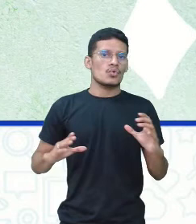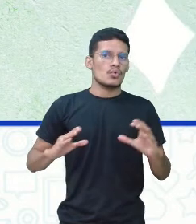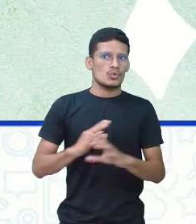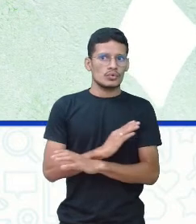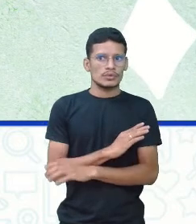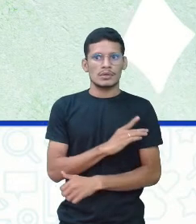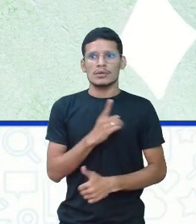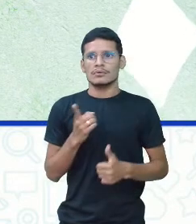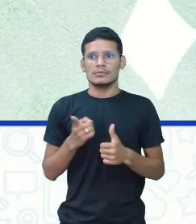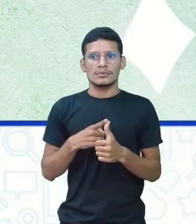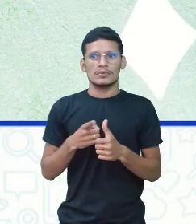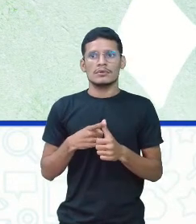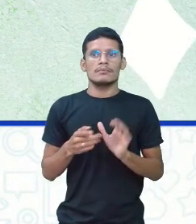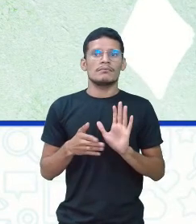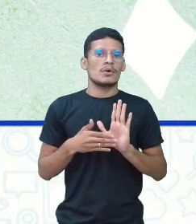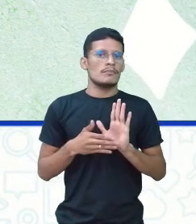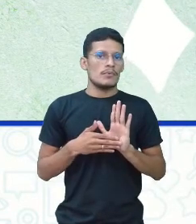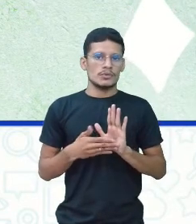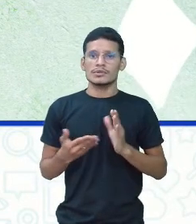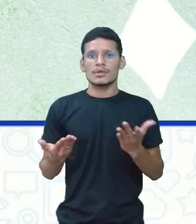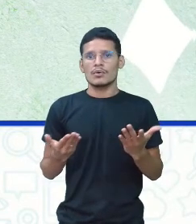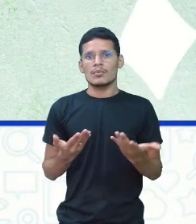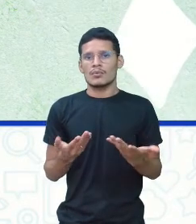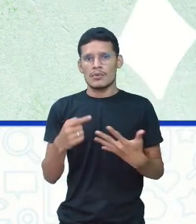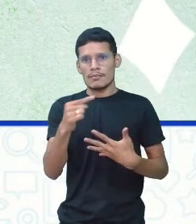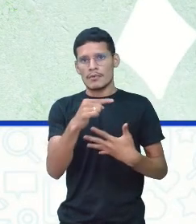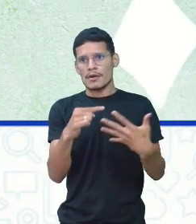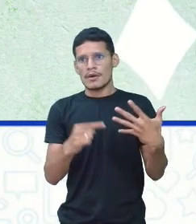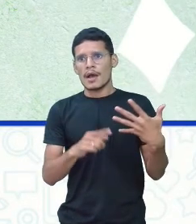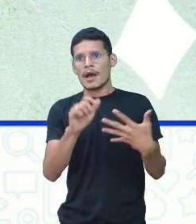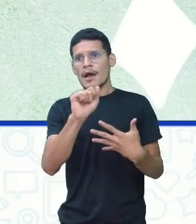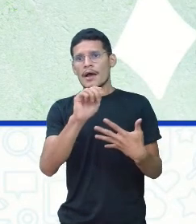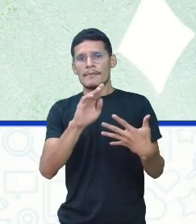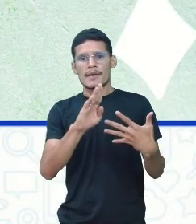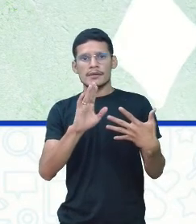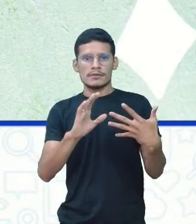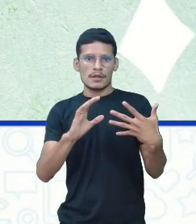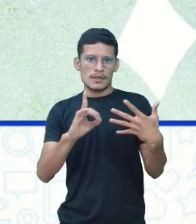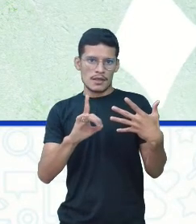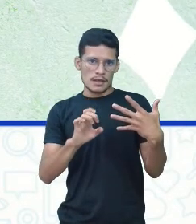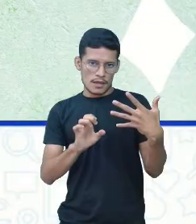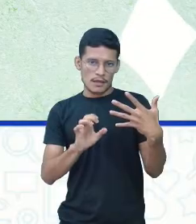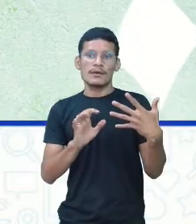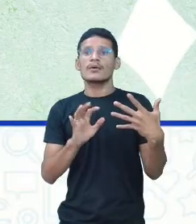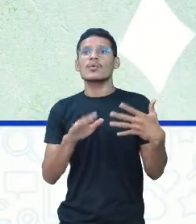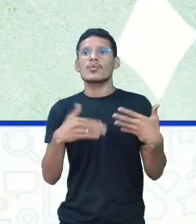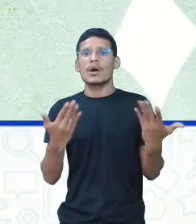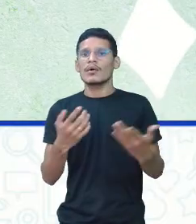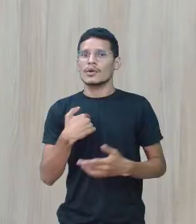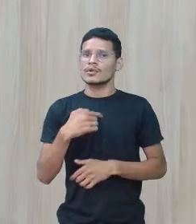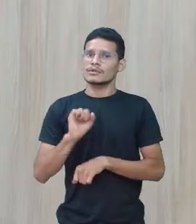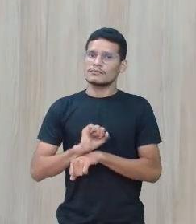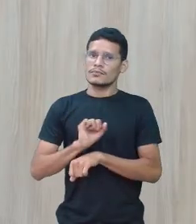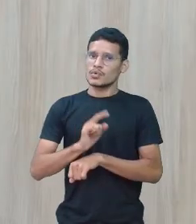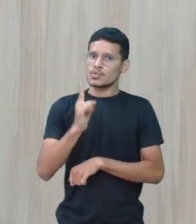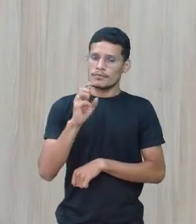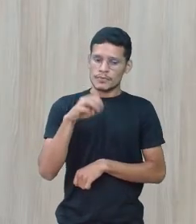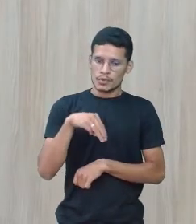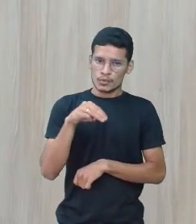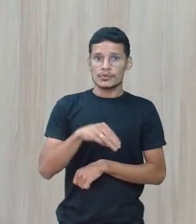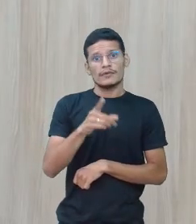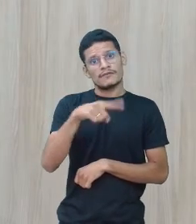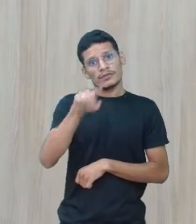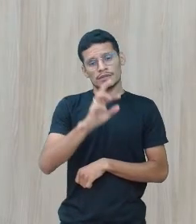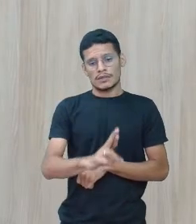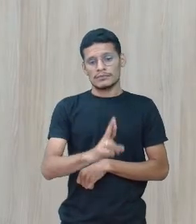D, conclusão ou proporção. Vou dar um minutinho aí para vocês responderem. Respondam, porque a